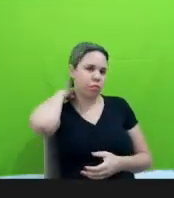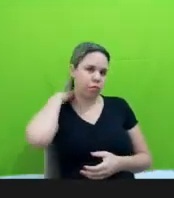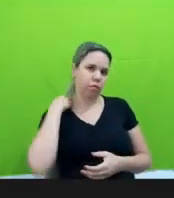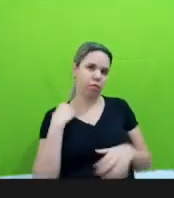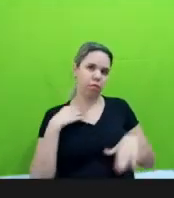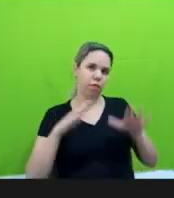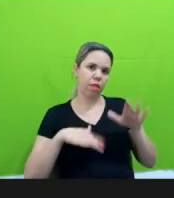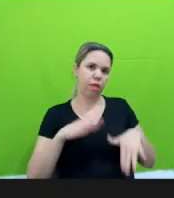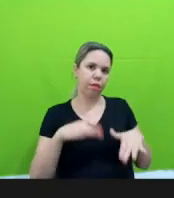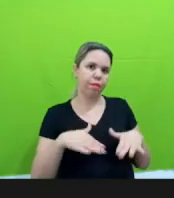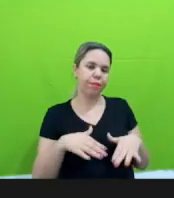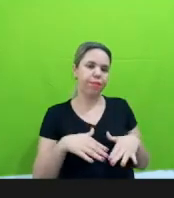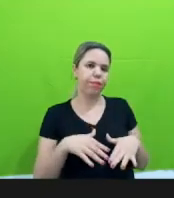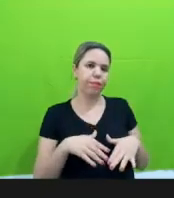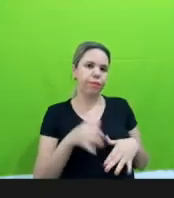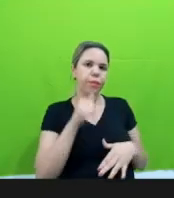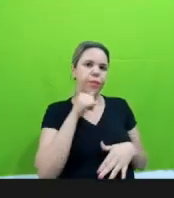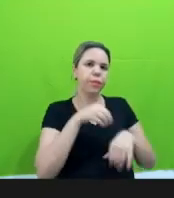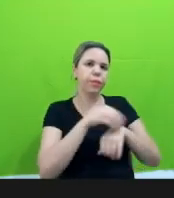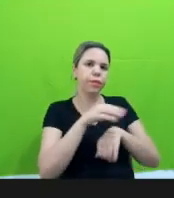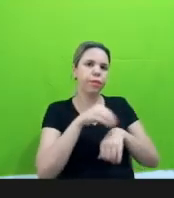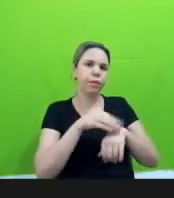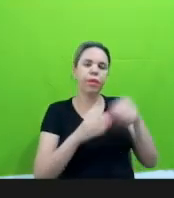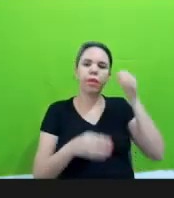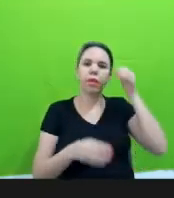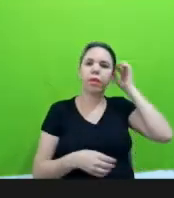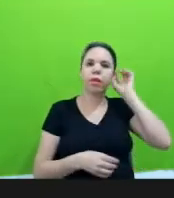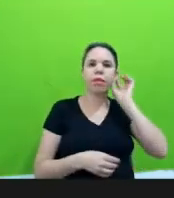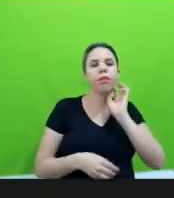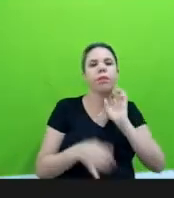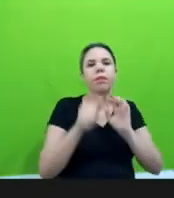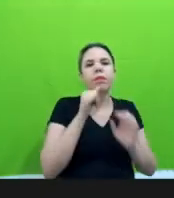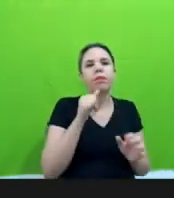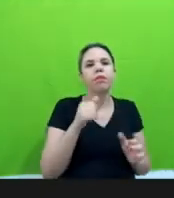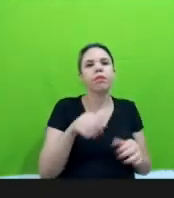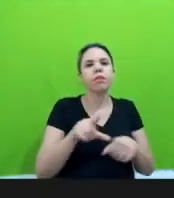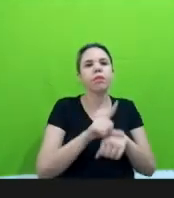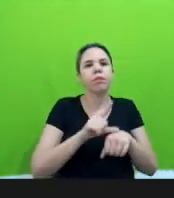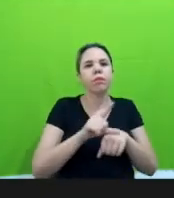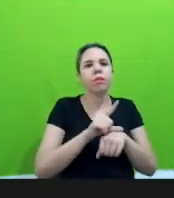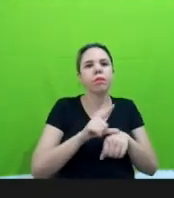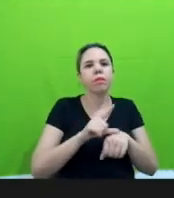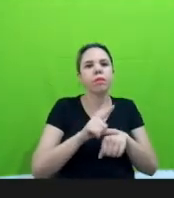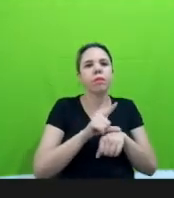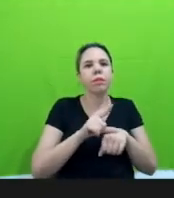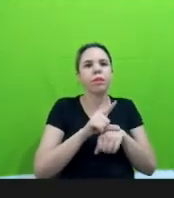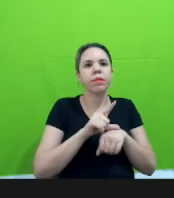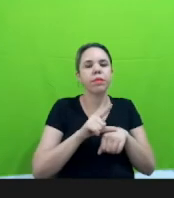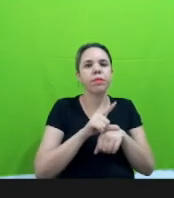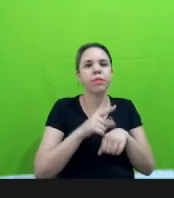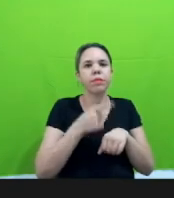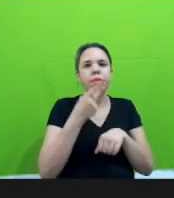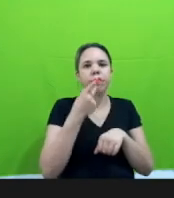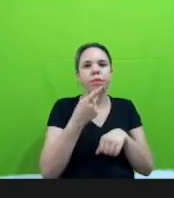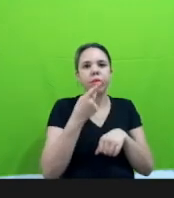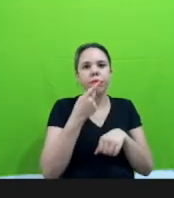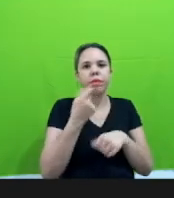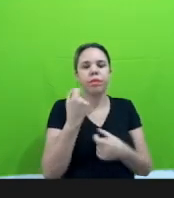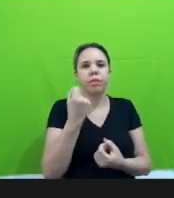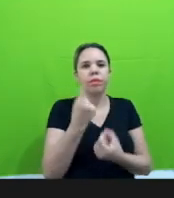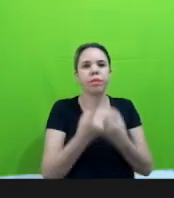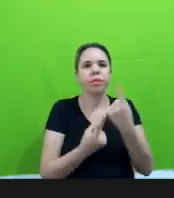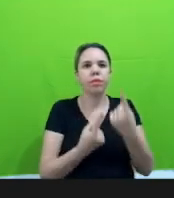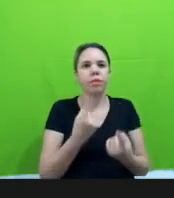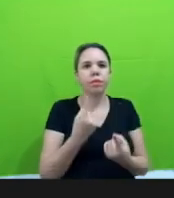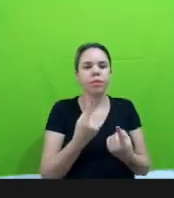esse gatilho de quem não está passando informação. É que se chegou realmente, olha, essa legislação, estou falando de sempre e sempre ressalto dos poucos, de parte